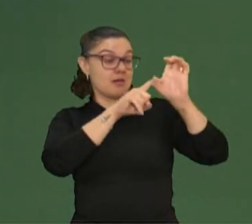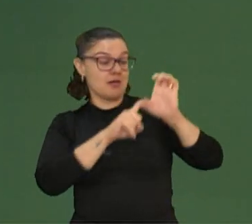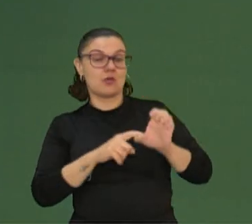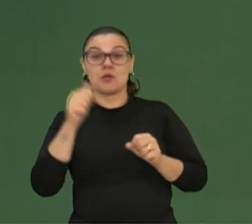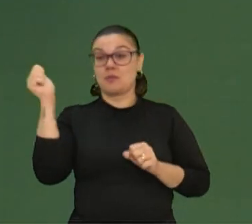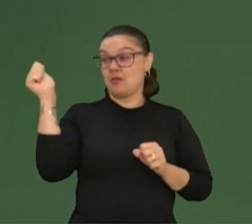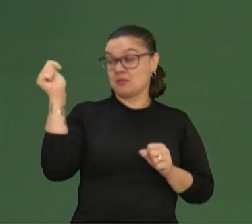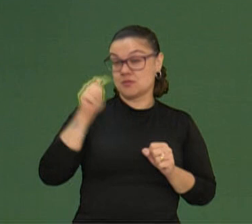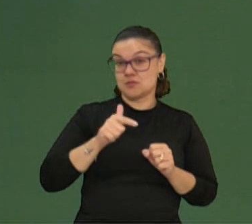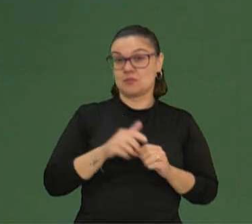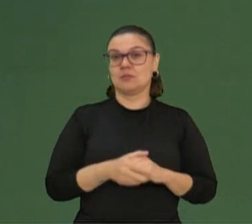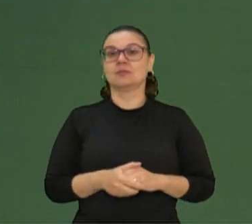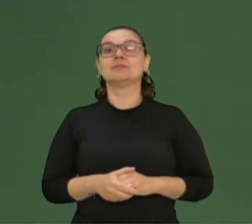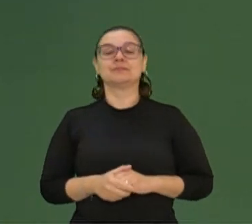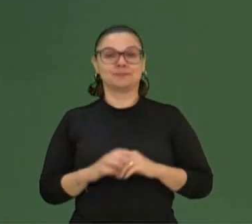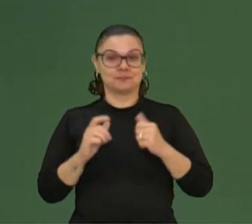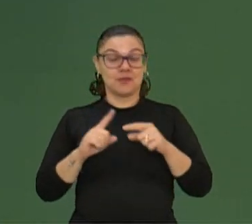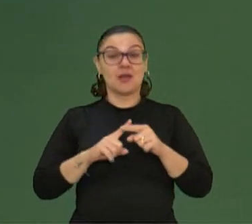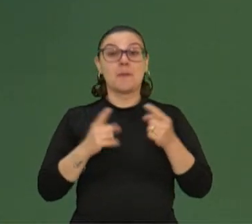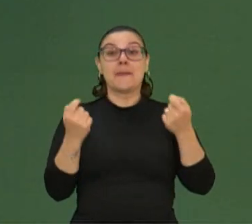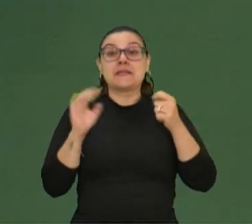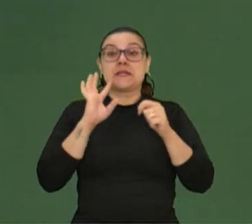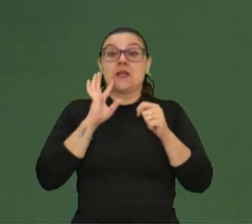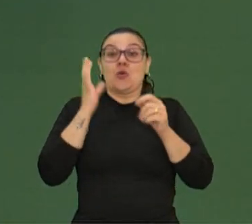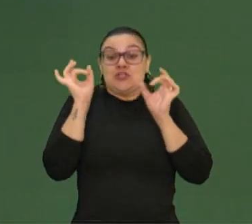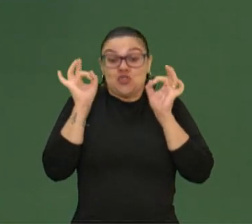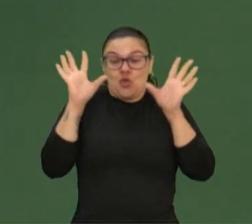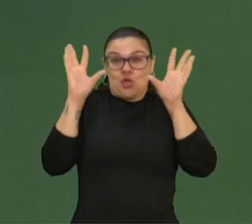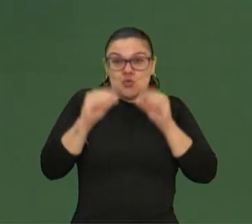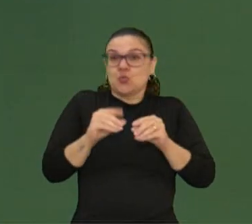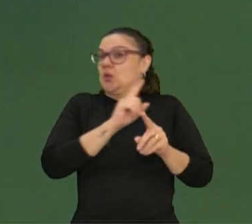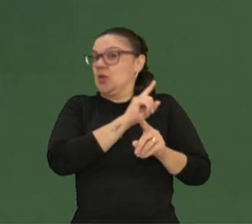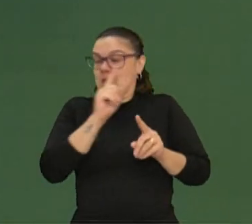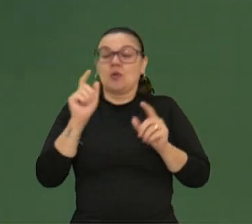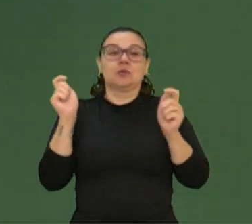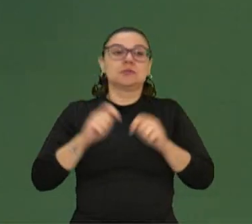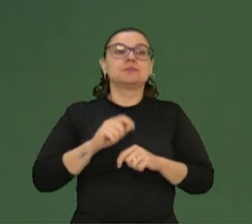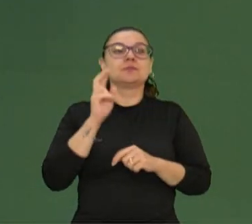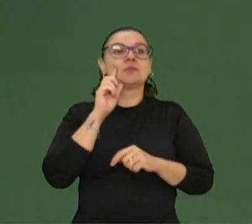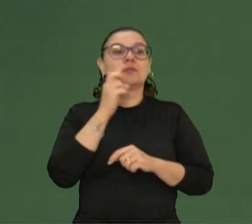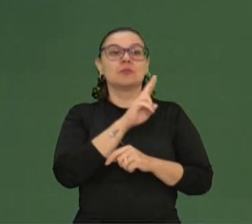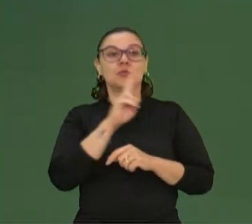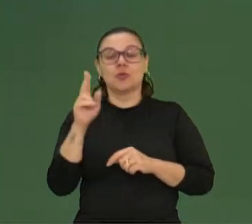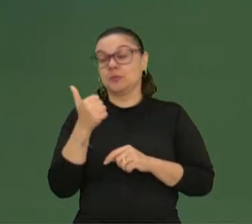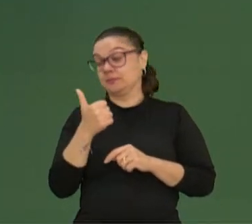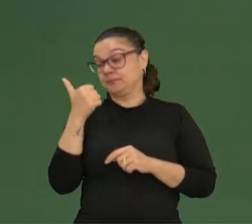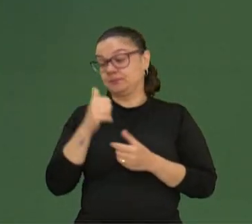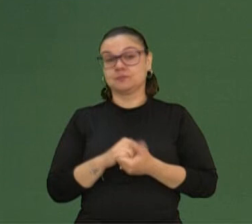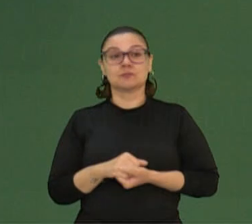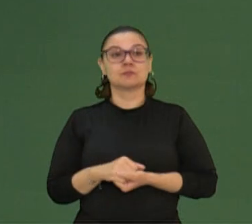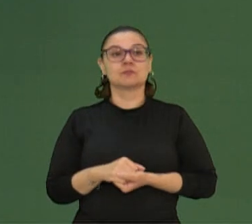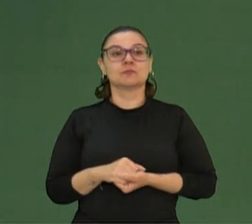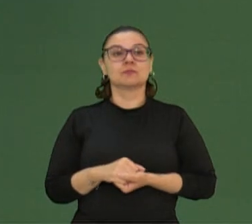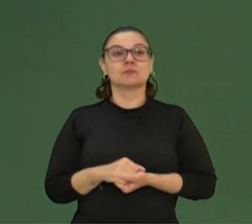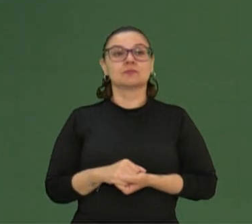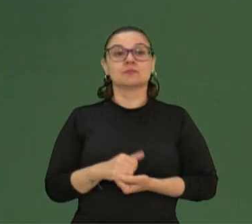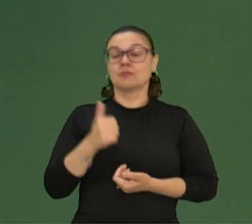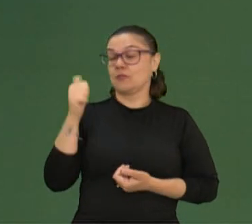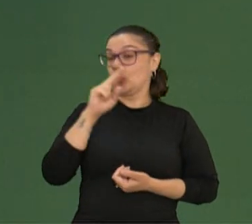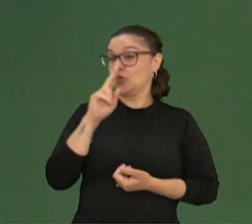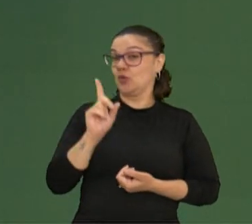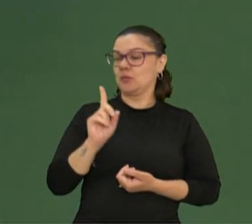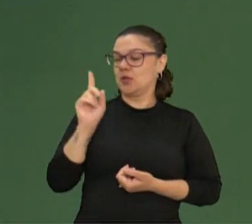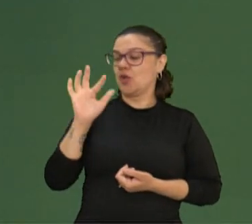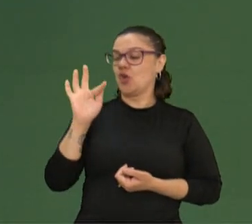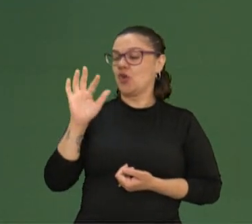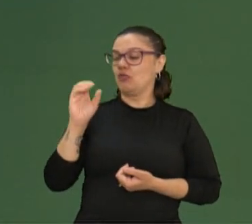luz para ocorrer. Mas não que ela só ocorre no escuro. Nome delas. A fase clara. Fotofosforilação.